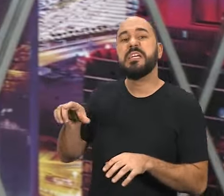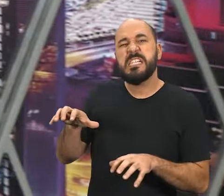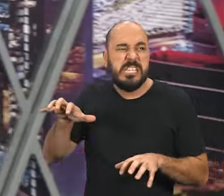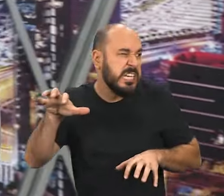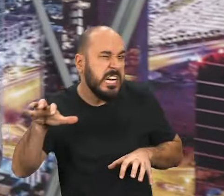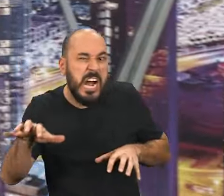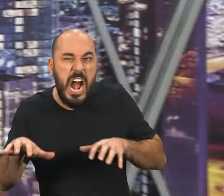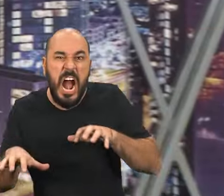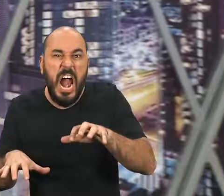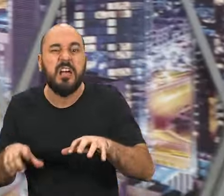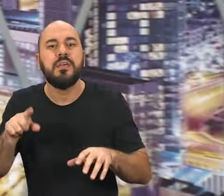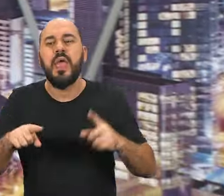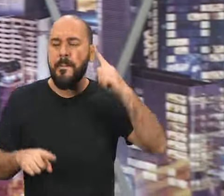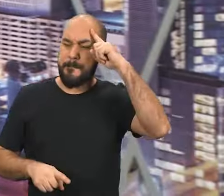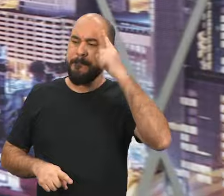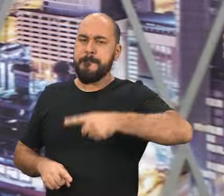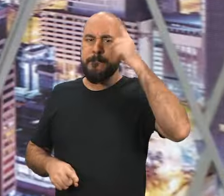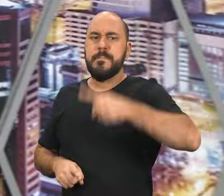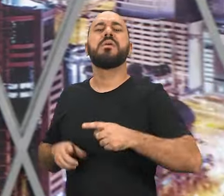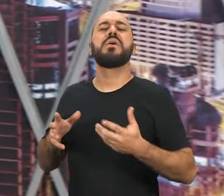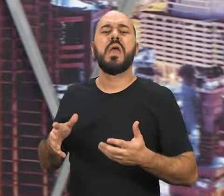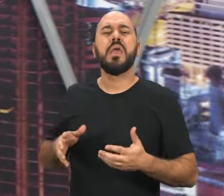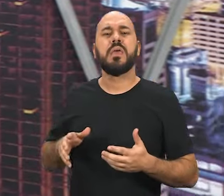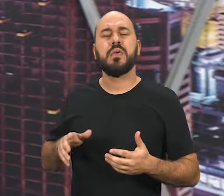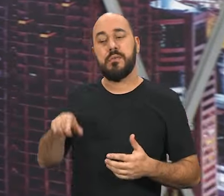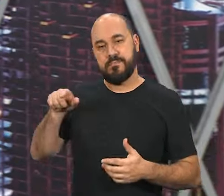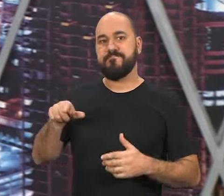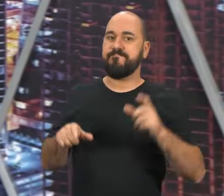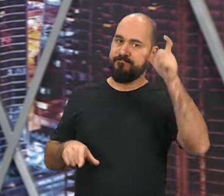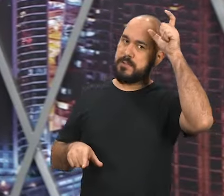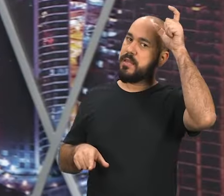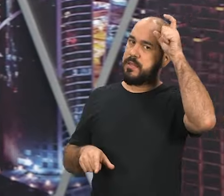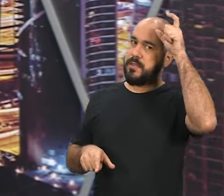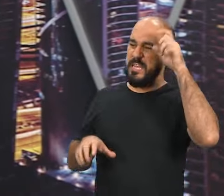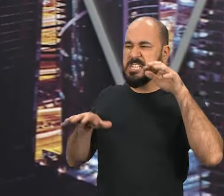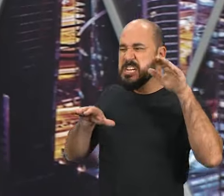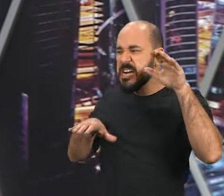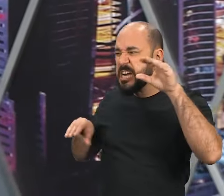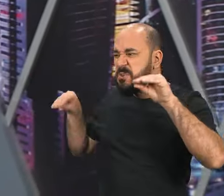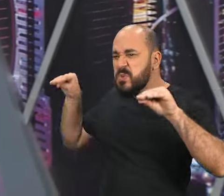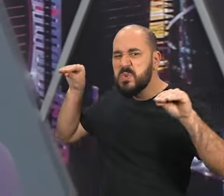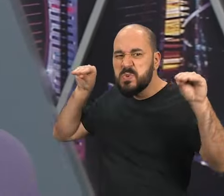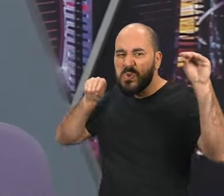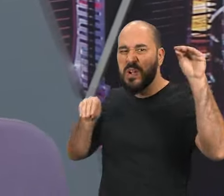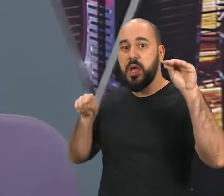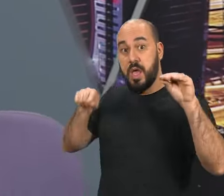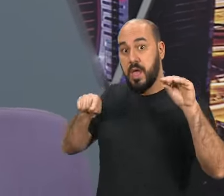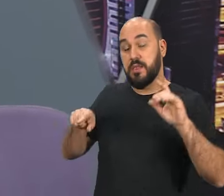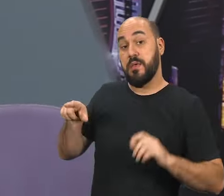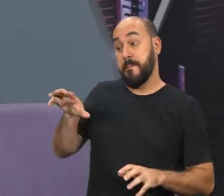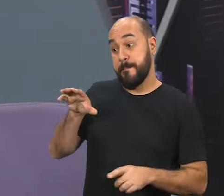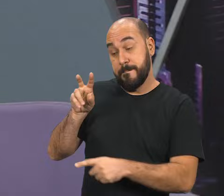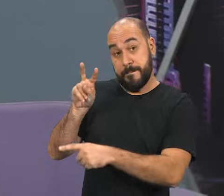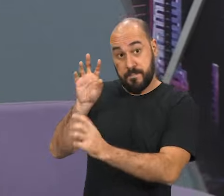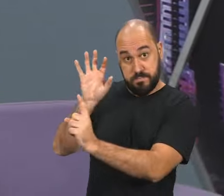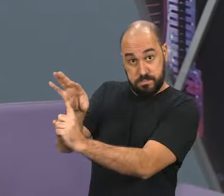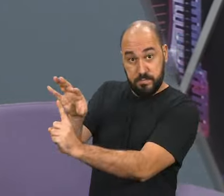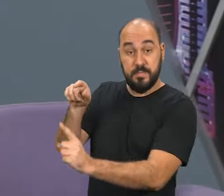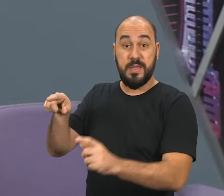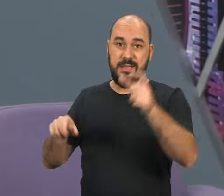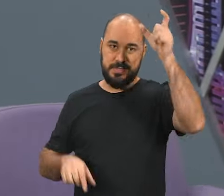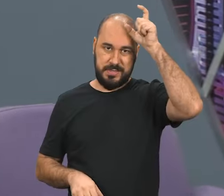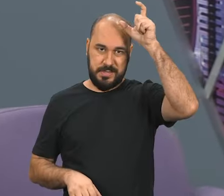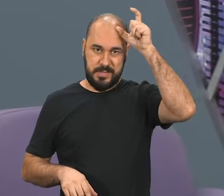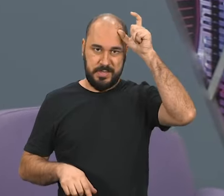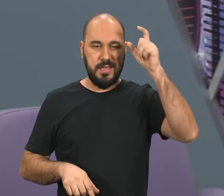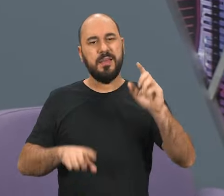é Satanás. Quem coordena a besta é Satanás. Ou seja, a besta é um poder político-religioso humano